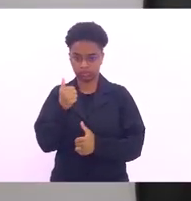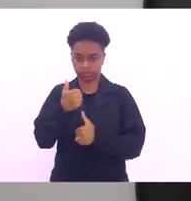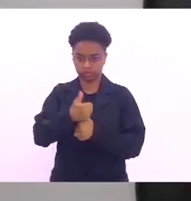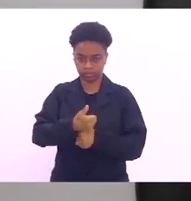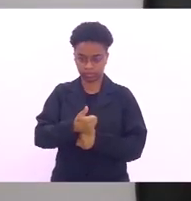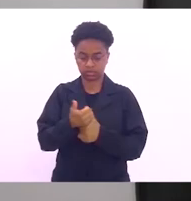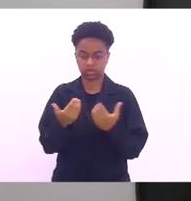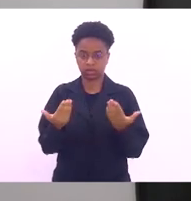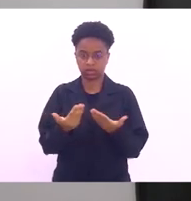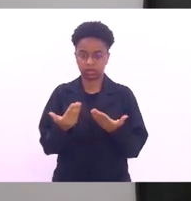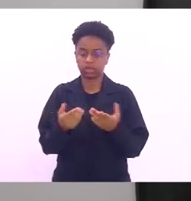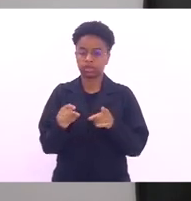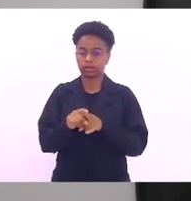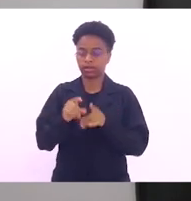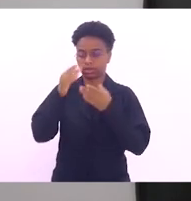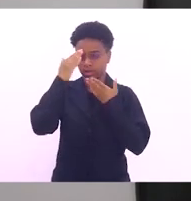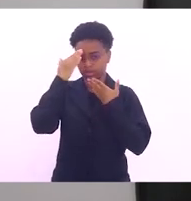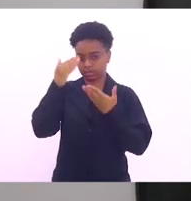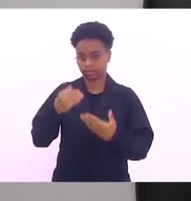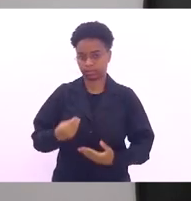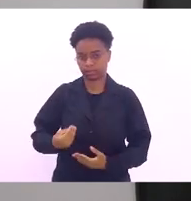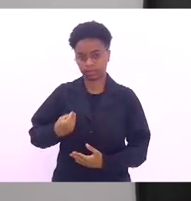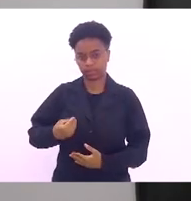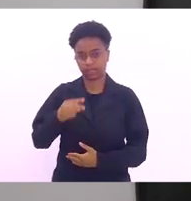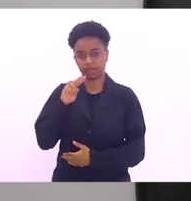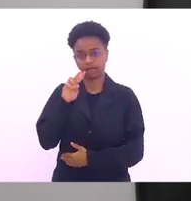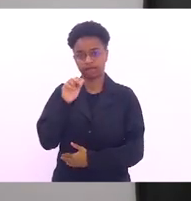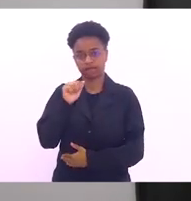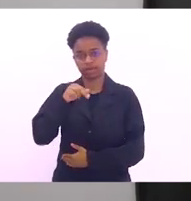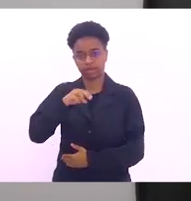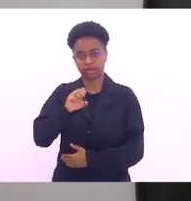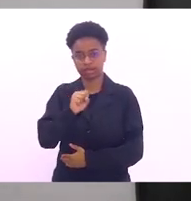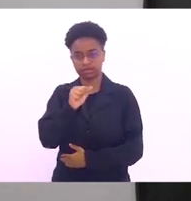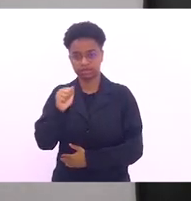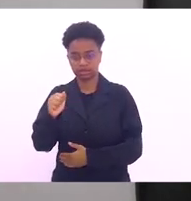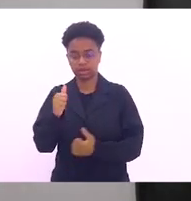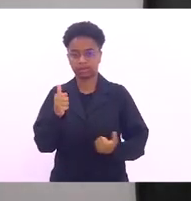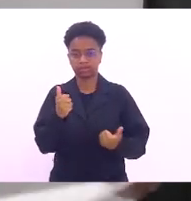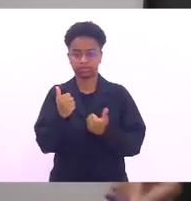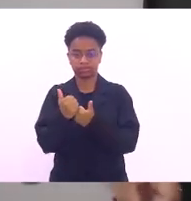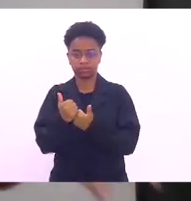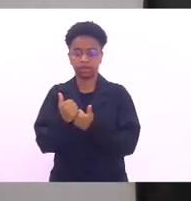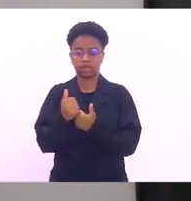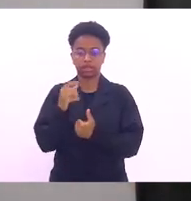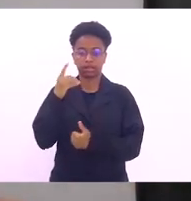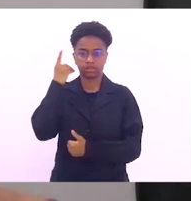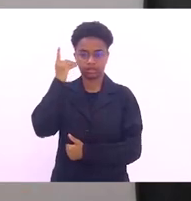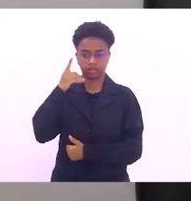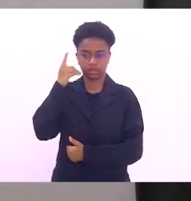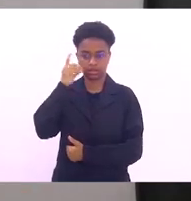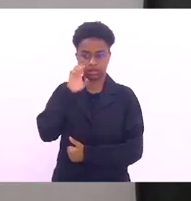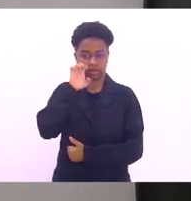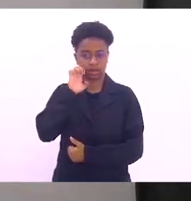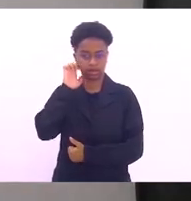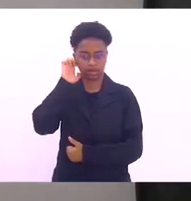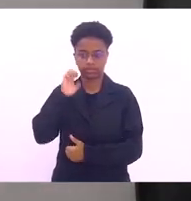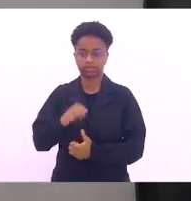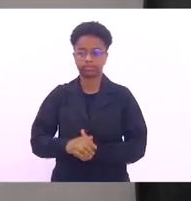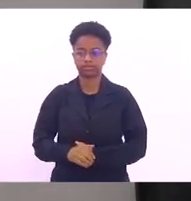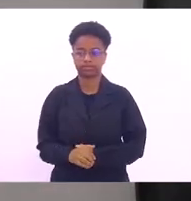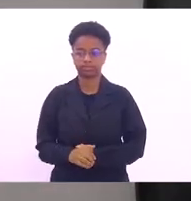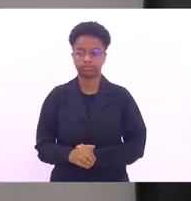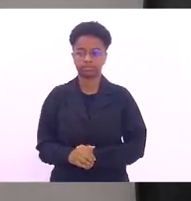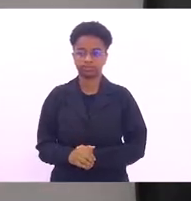gostaria de agradecer a presença da Vanessa Costa da assessoria da deputada Érica takmoto